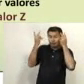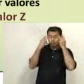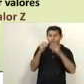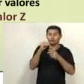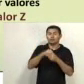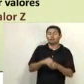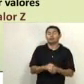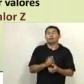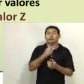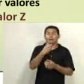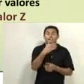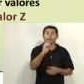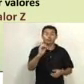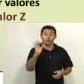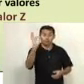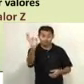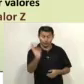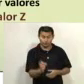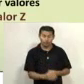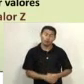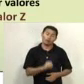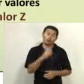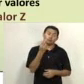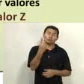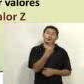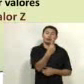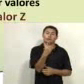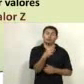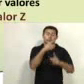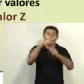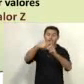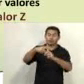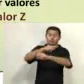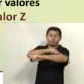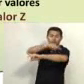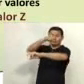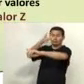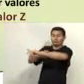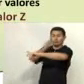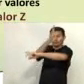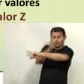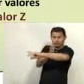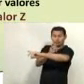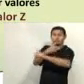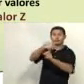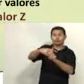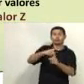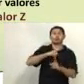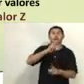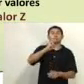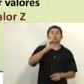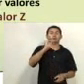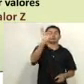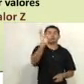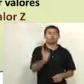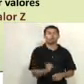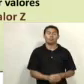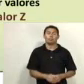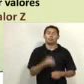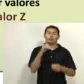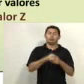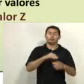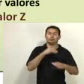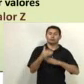é 100%. Ou seja, cada metade da curva de distribuição normal tem 50% da